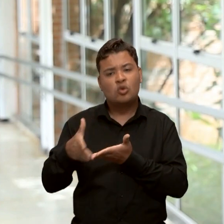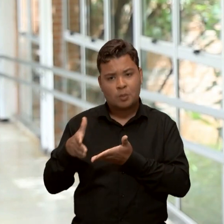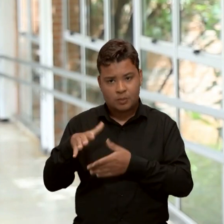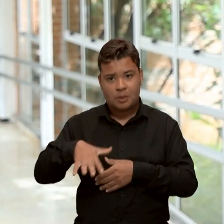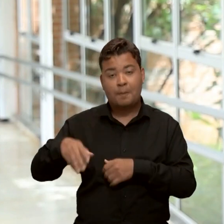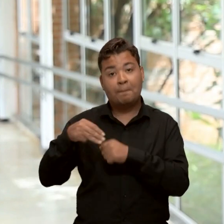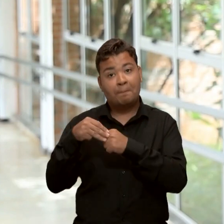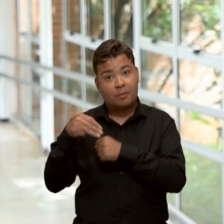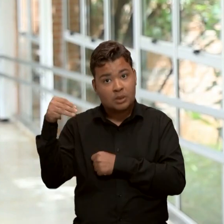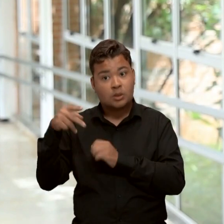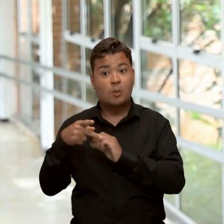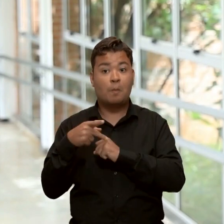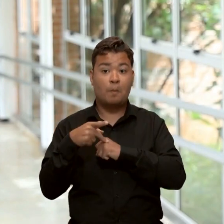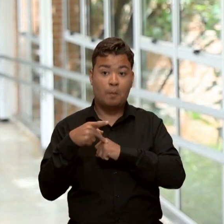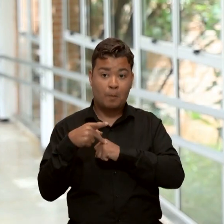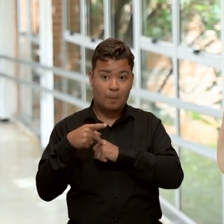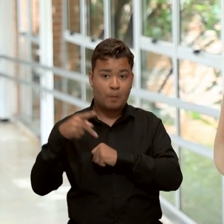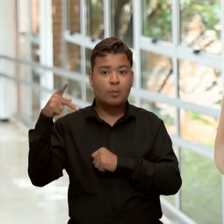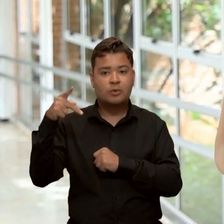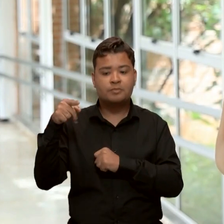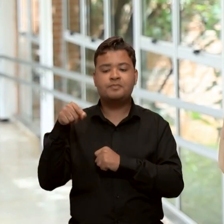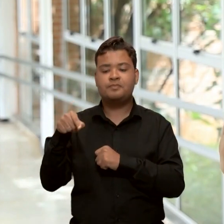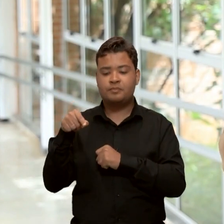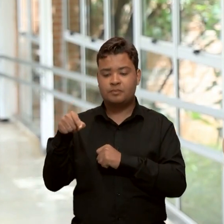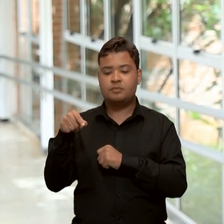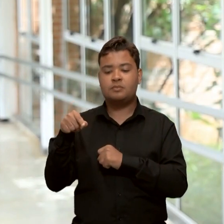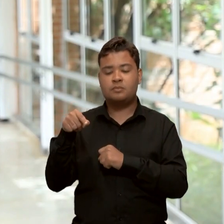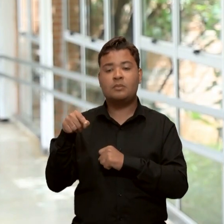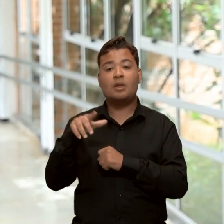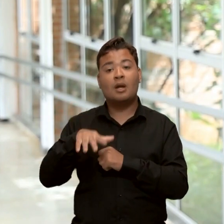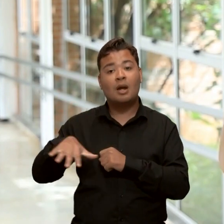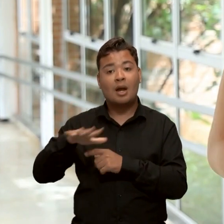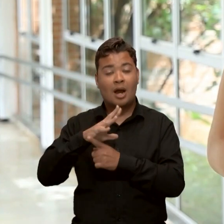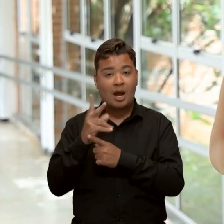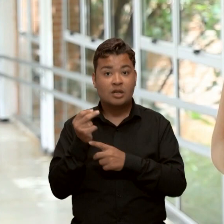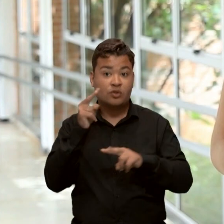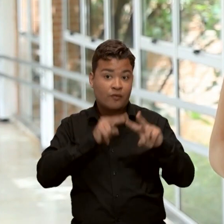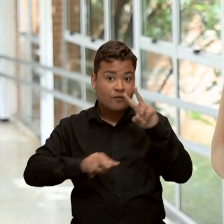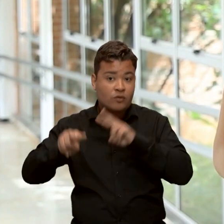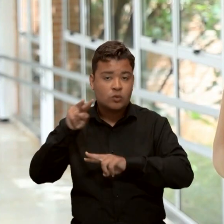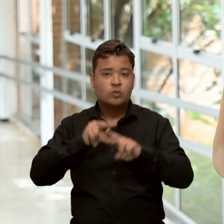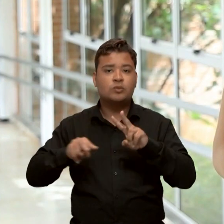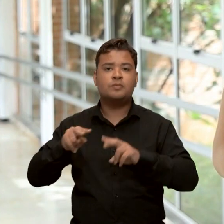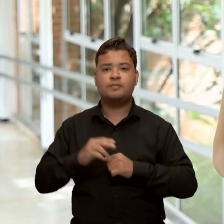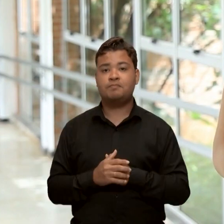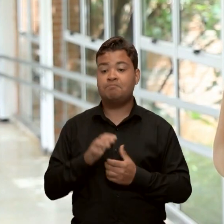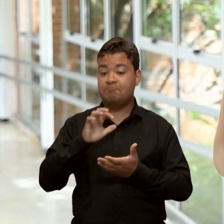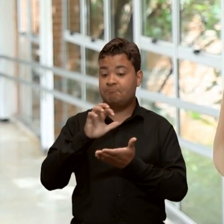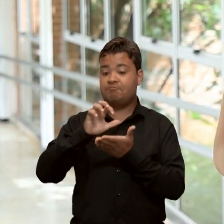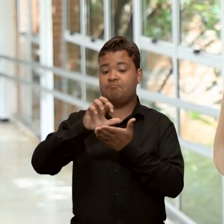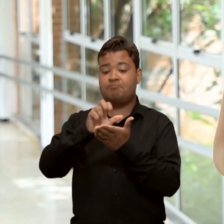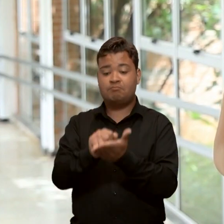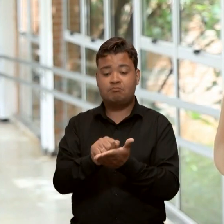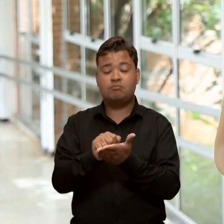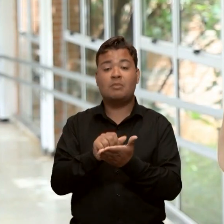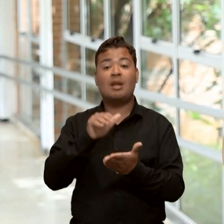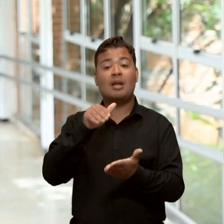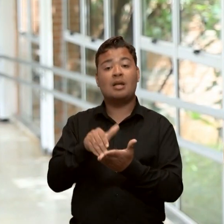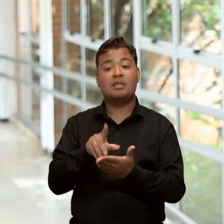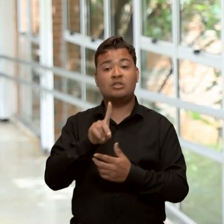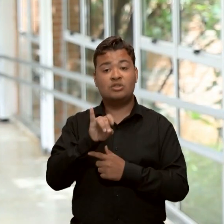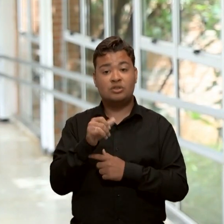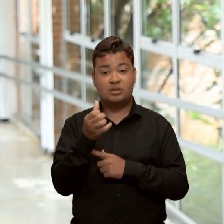no programa de pós-graduação da Faculdade de Artes Visuais. As inscrições podem ser feitas até o dia